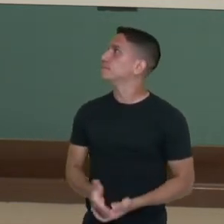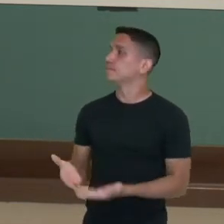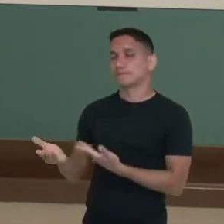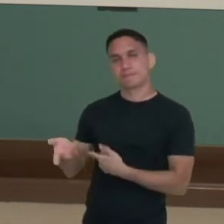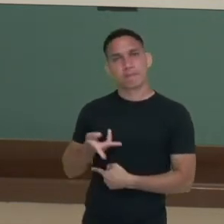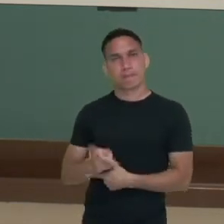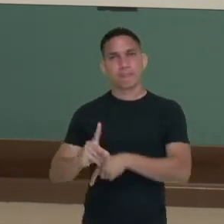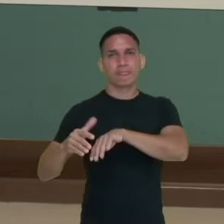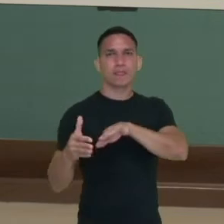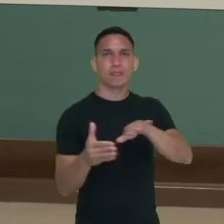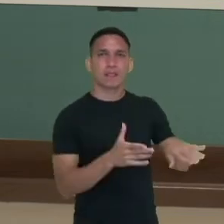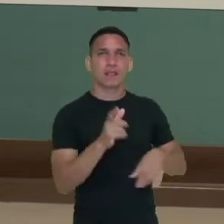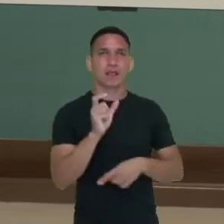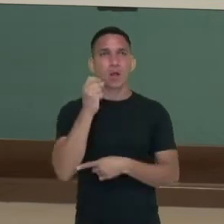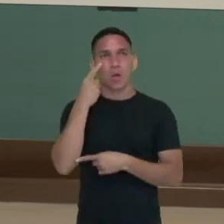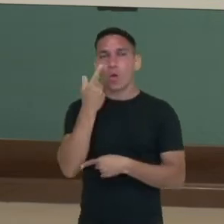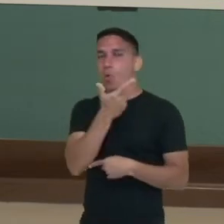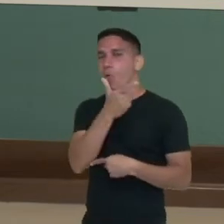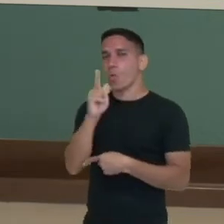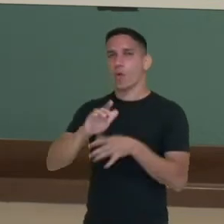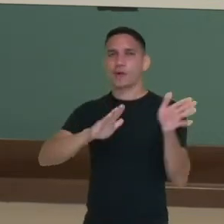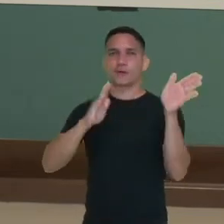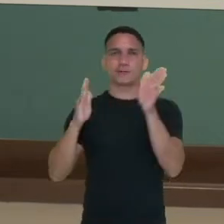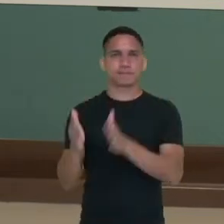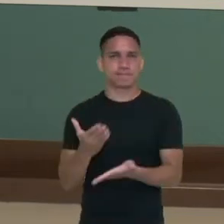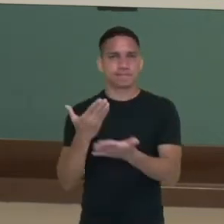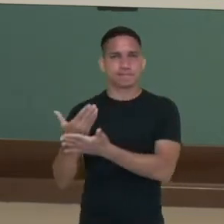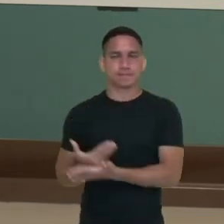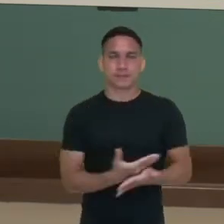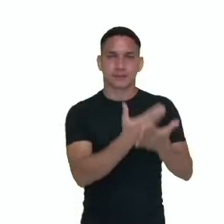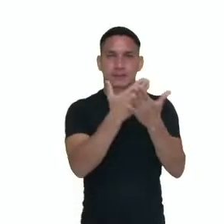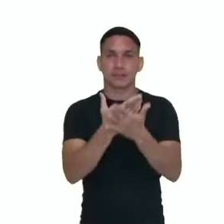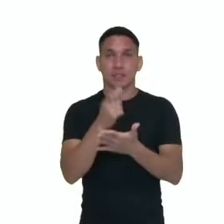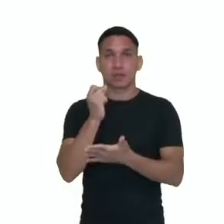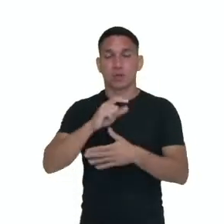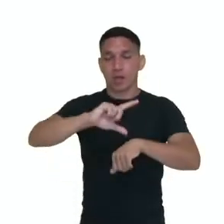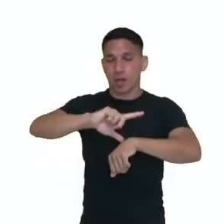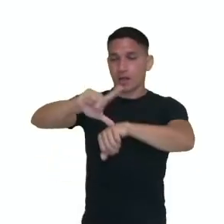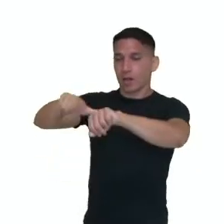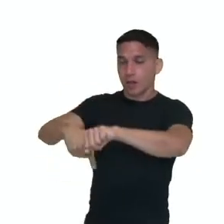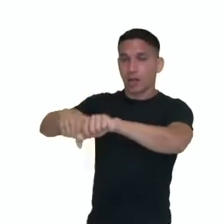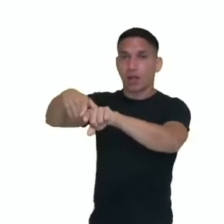aqui então para a nossa segunda parte, né, desta aula. O atraso